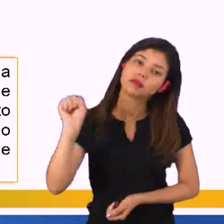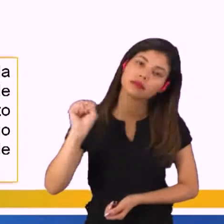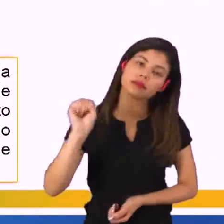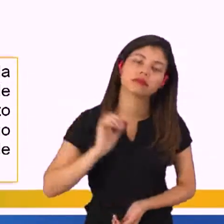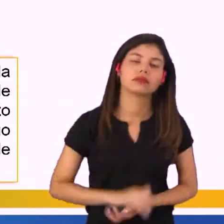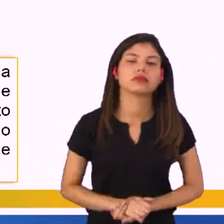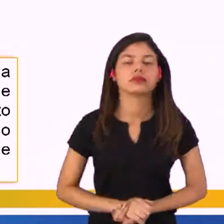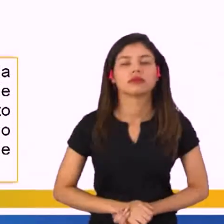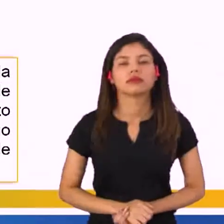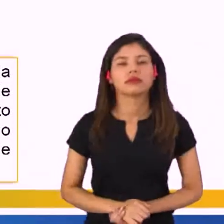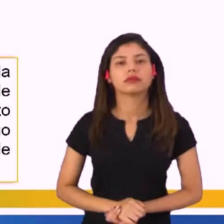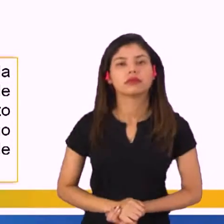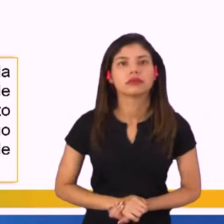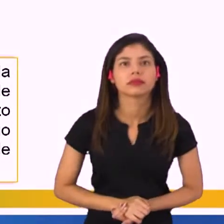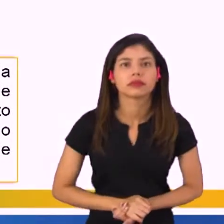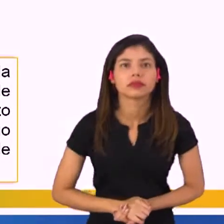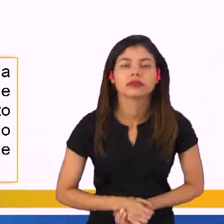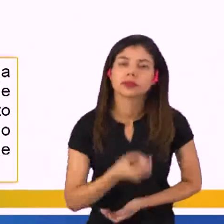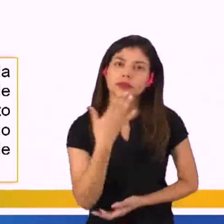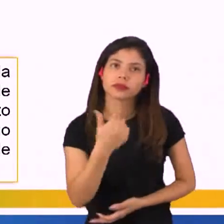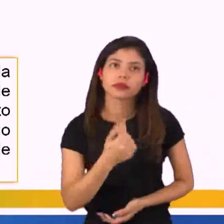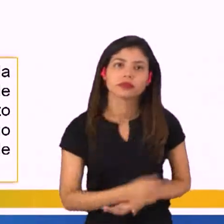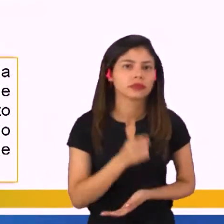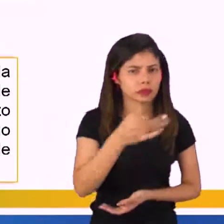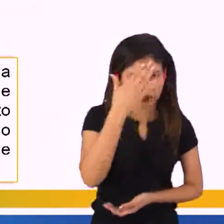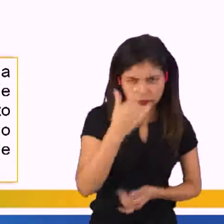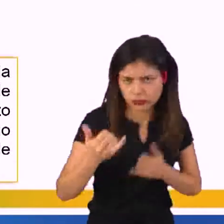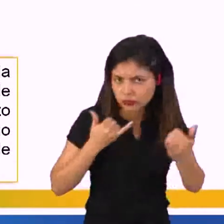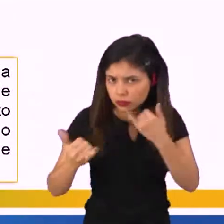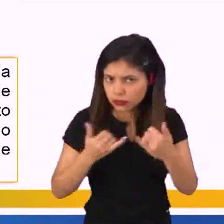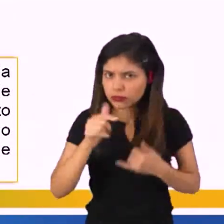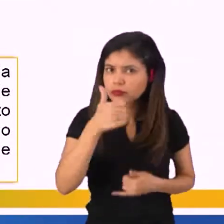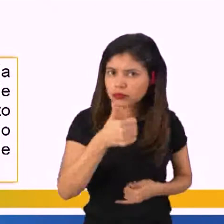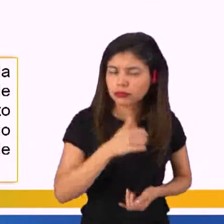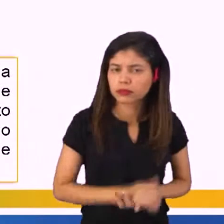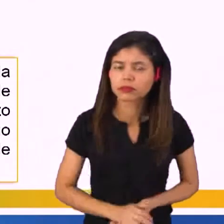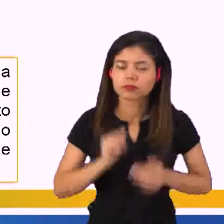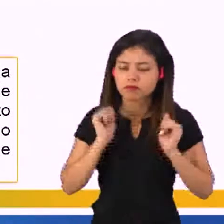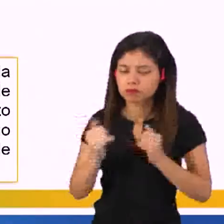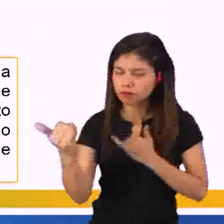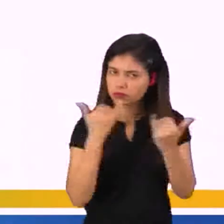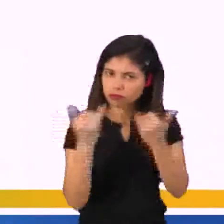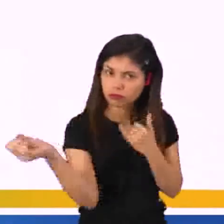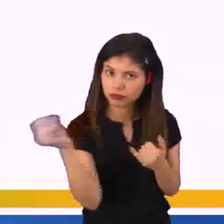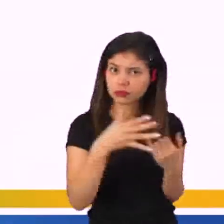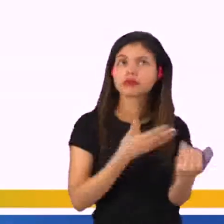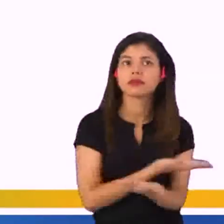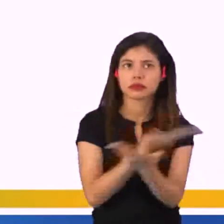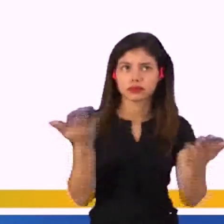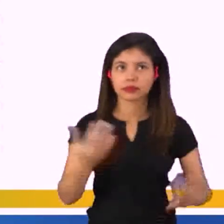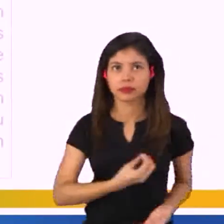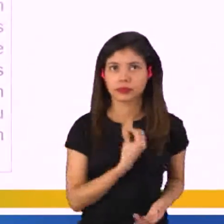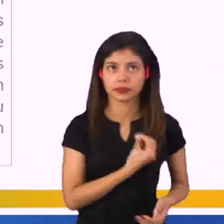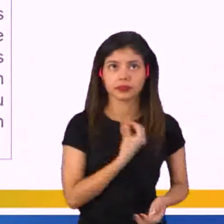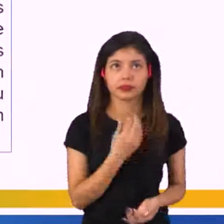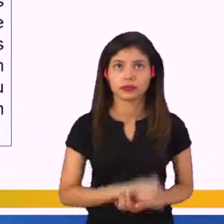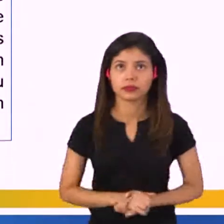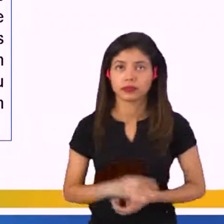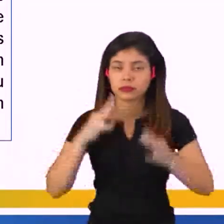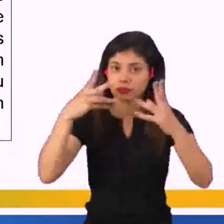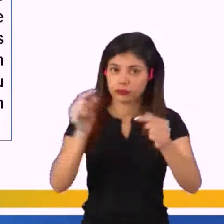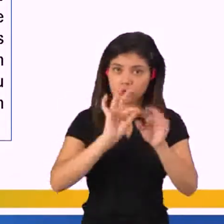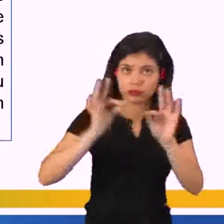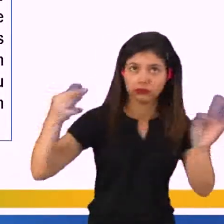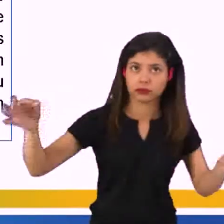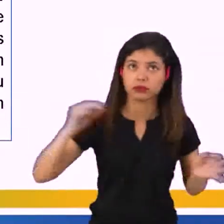299.792.458 de segundo. Muito bem, você sabia dessa informação? Pode ser uma informação nova aí na sua vida, né?